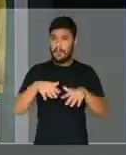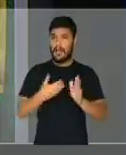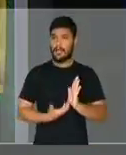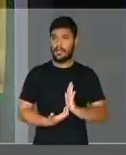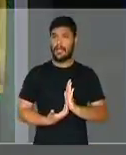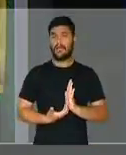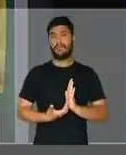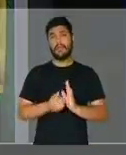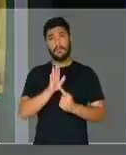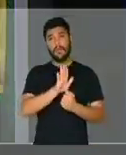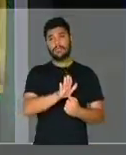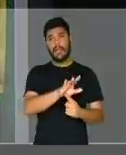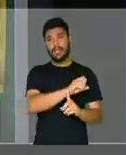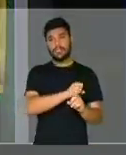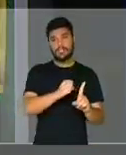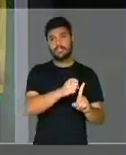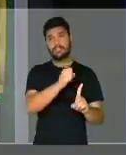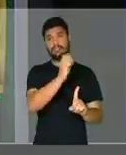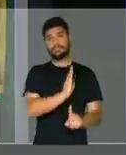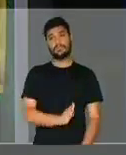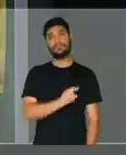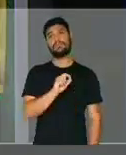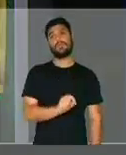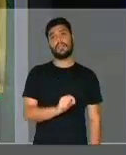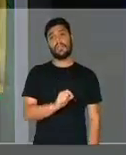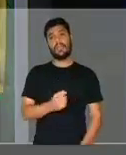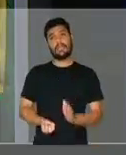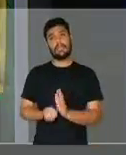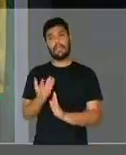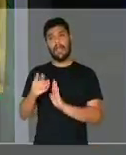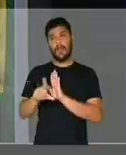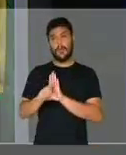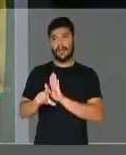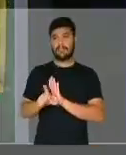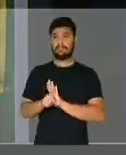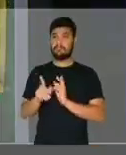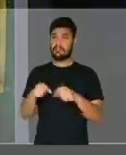à sociedade brasileira uma legislação que